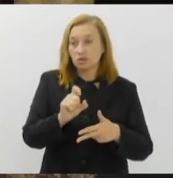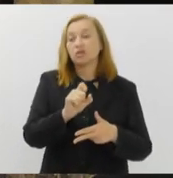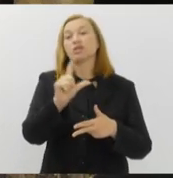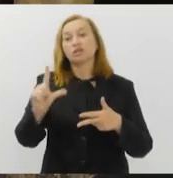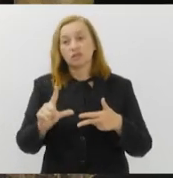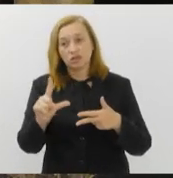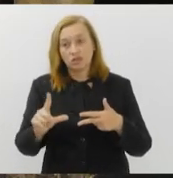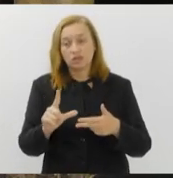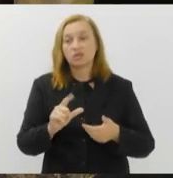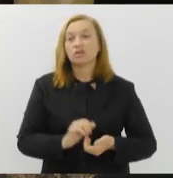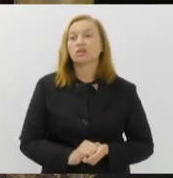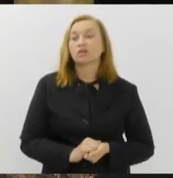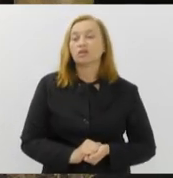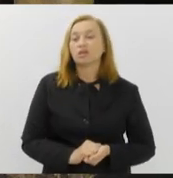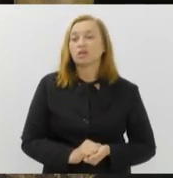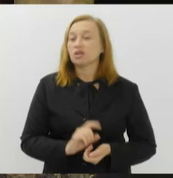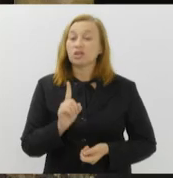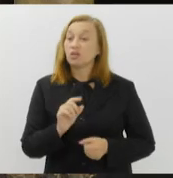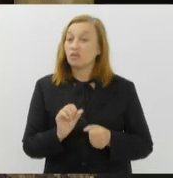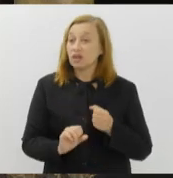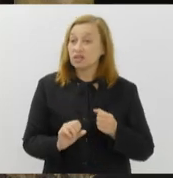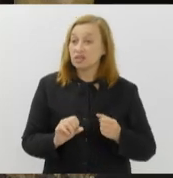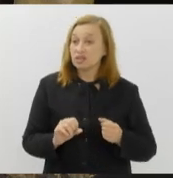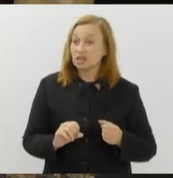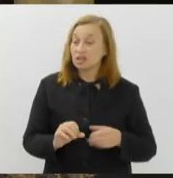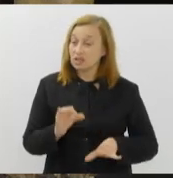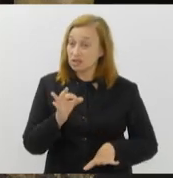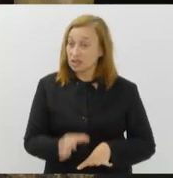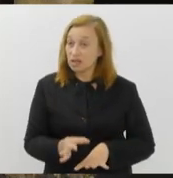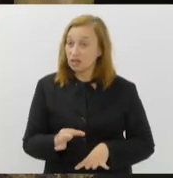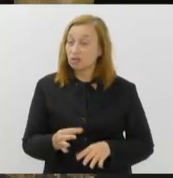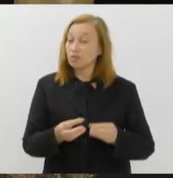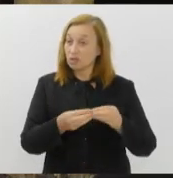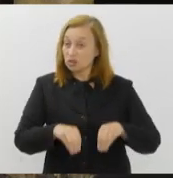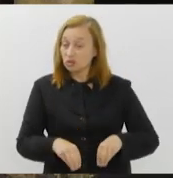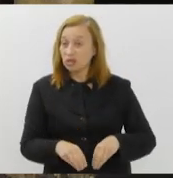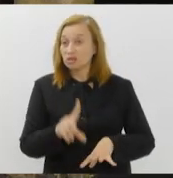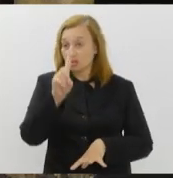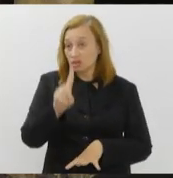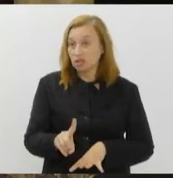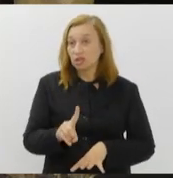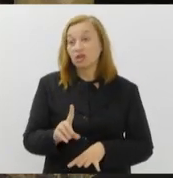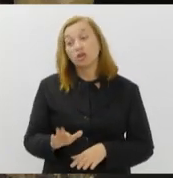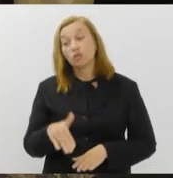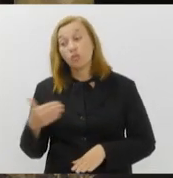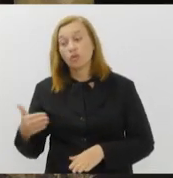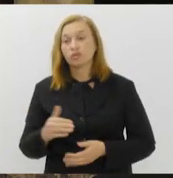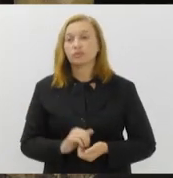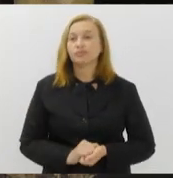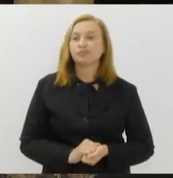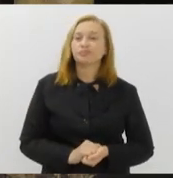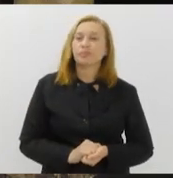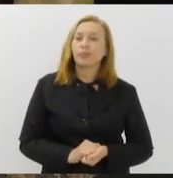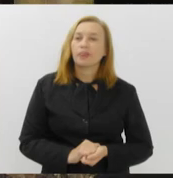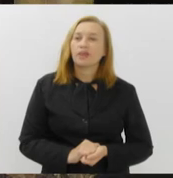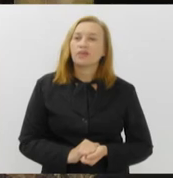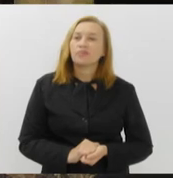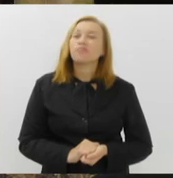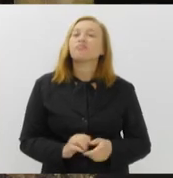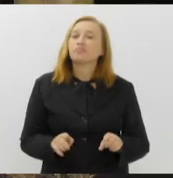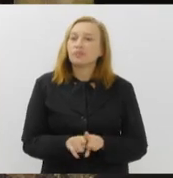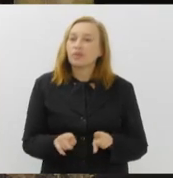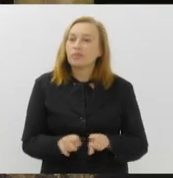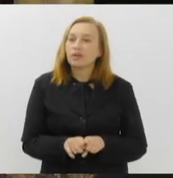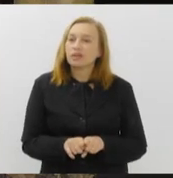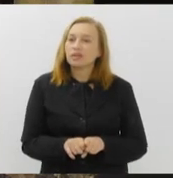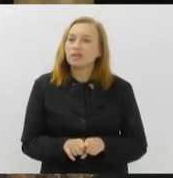forma insuficiente, ineficiente, é uma violação de direitos. E, de outro lado, virar essa chave também